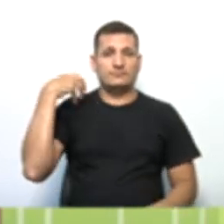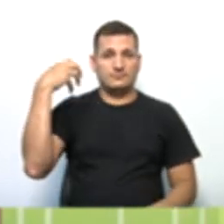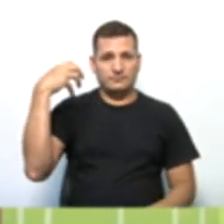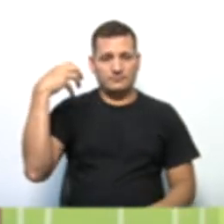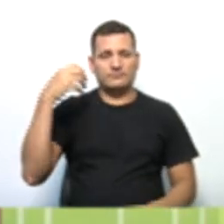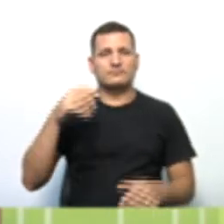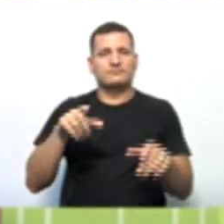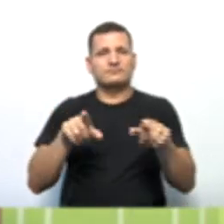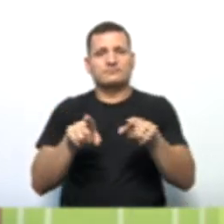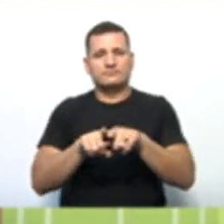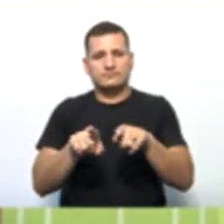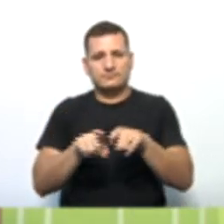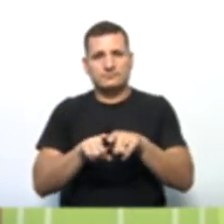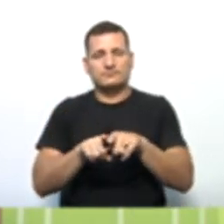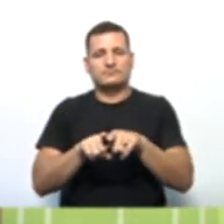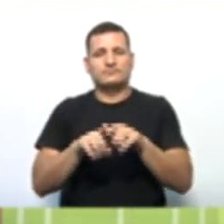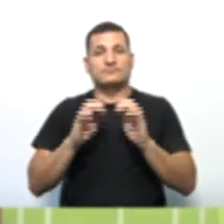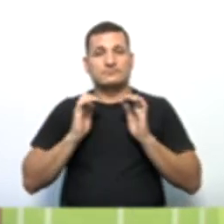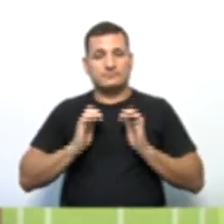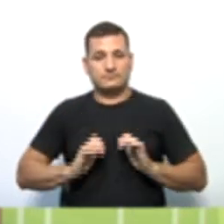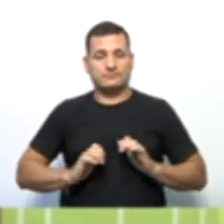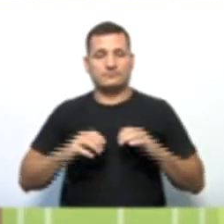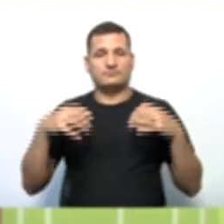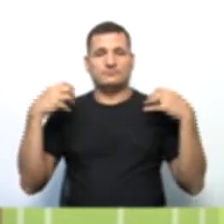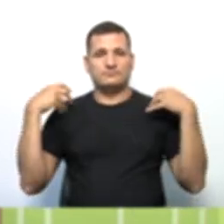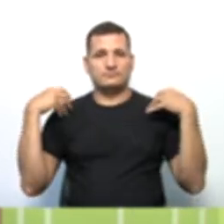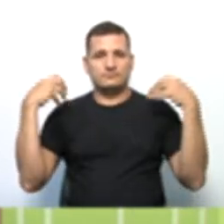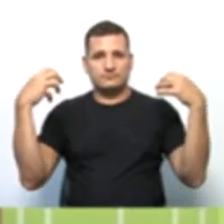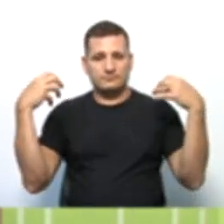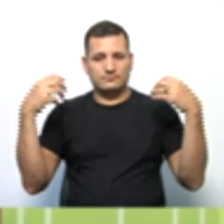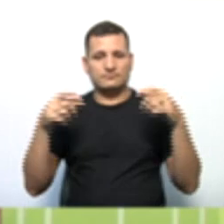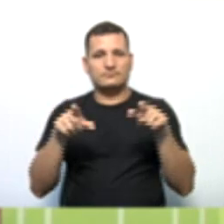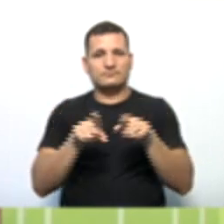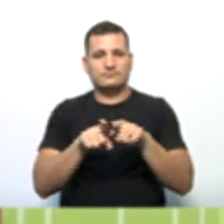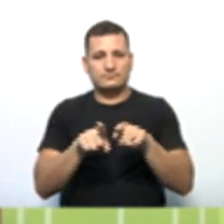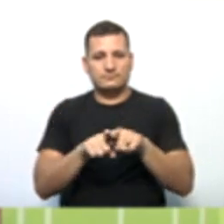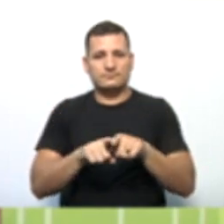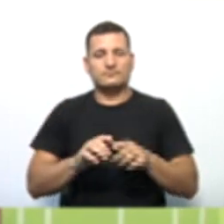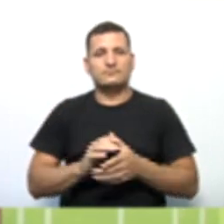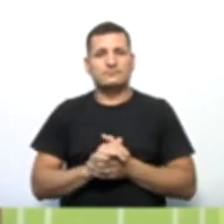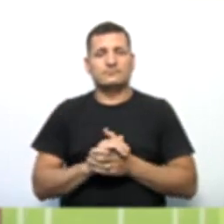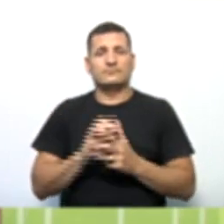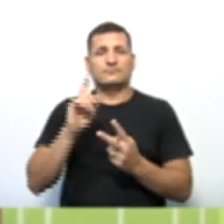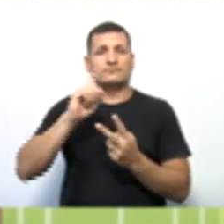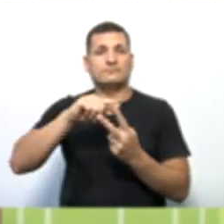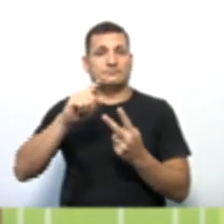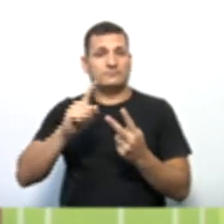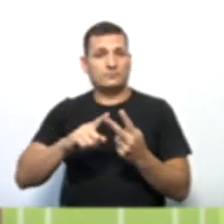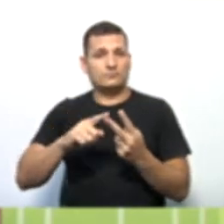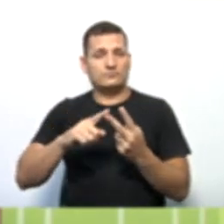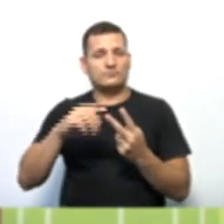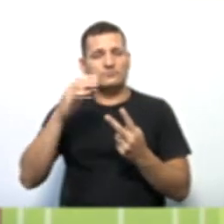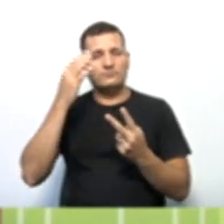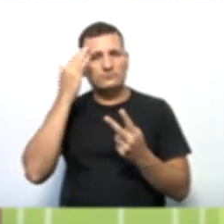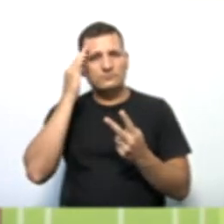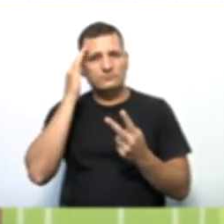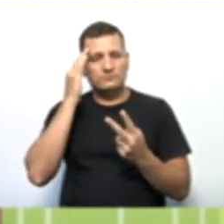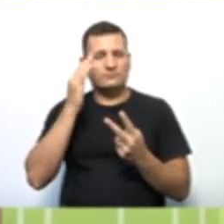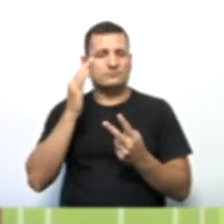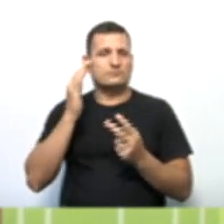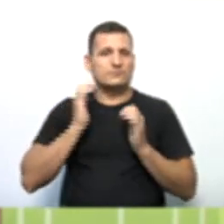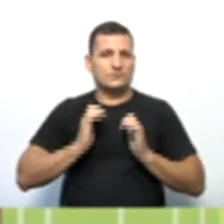moral, e também conhecemos um pouco da ética do Aristóteles, conhecendo um pouco dessas duas concepções éticas